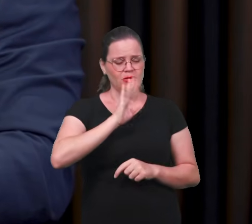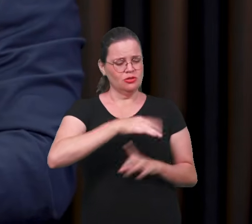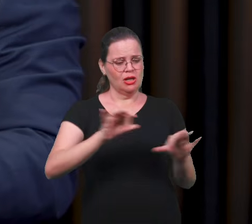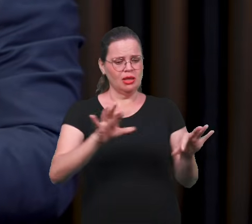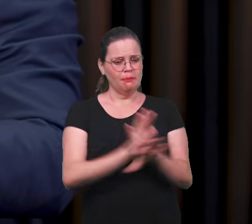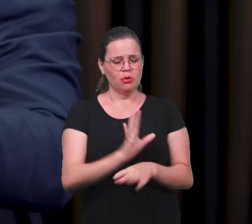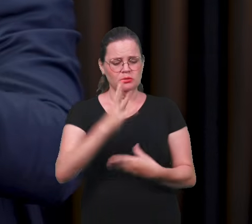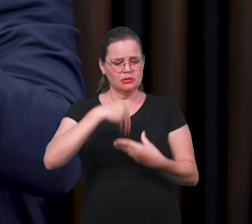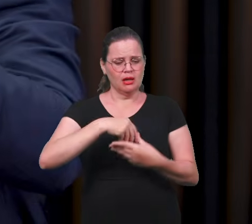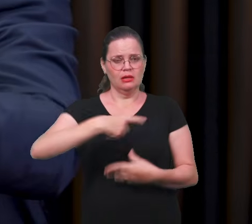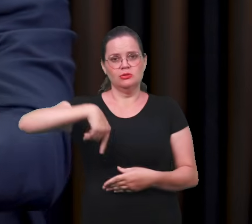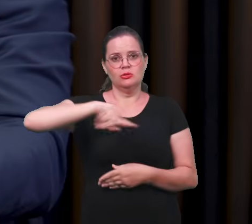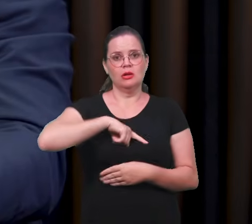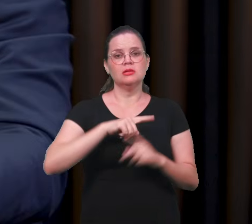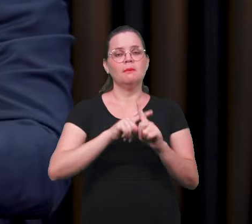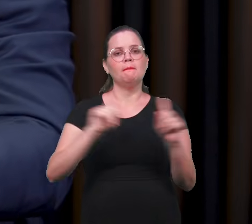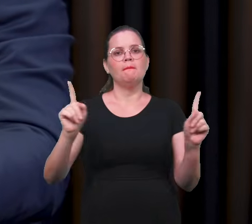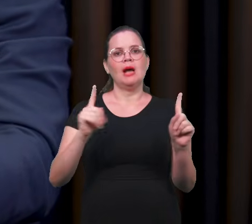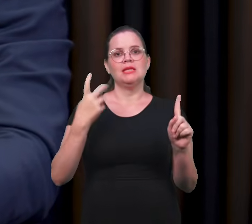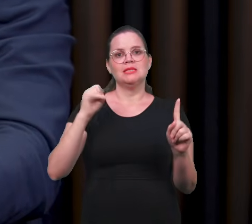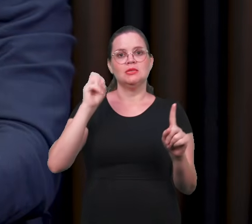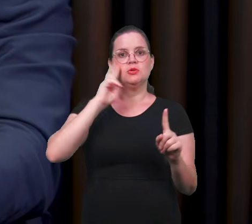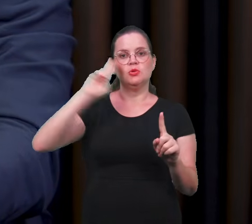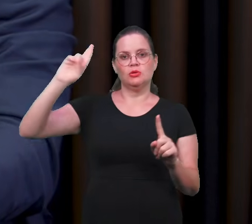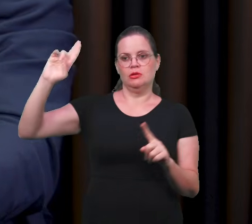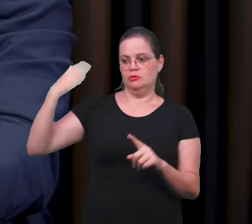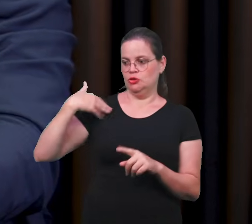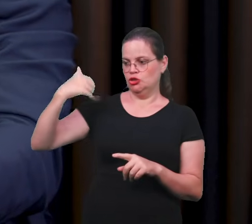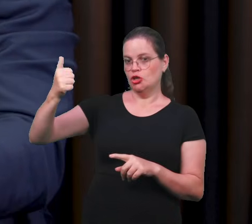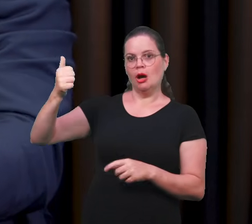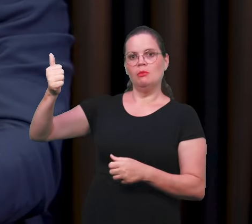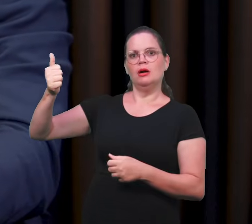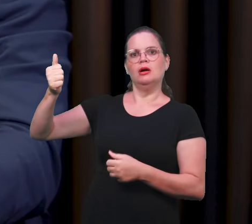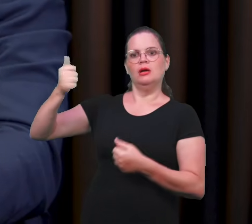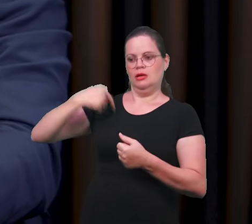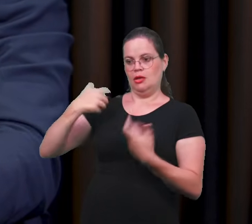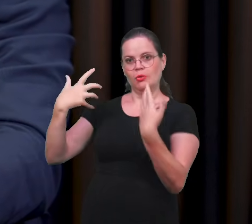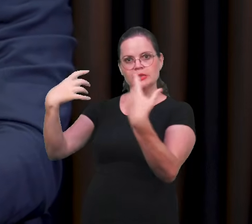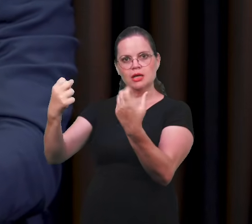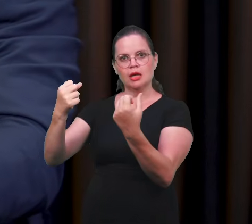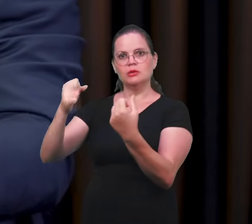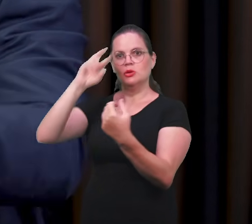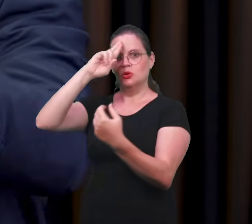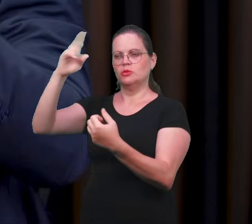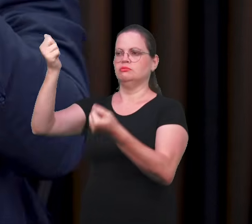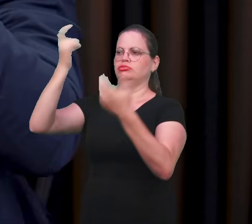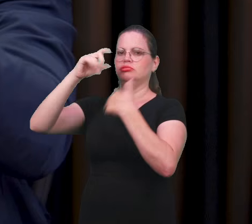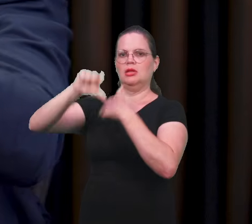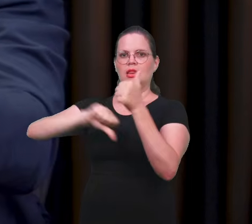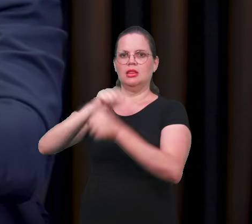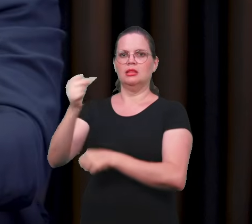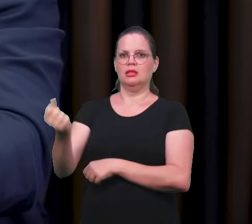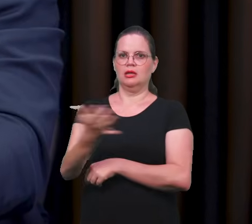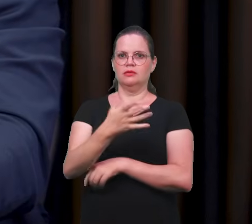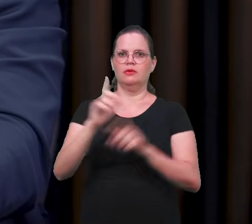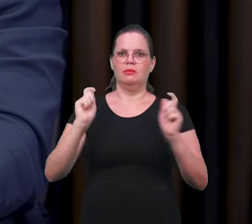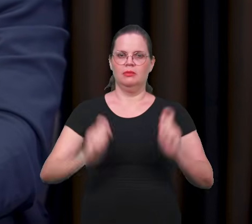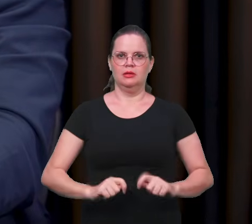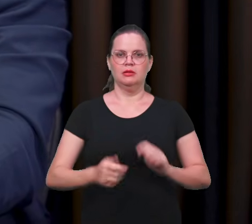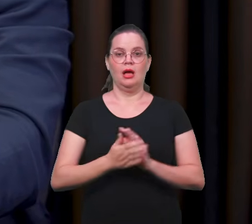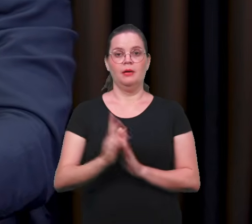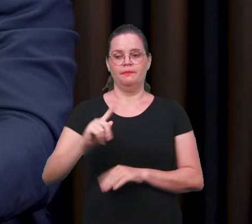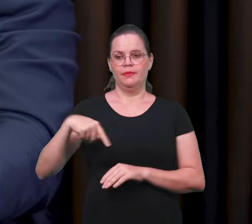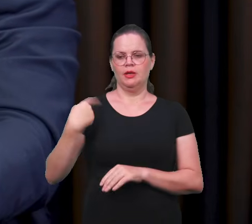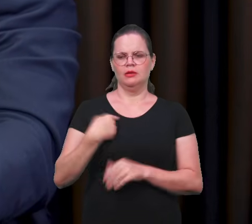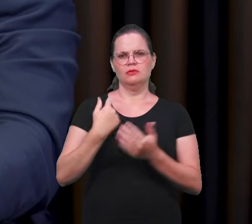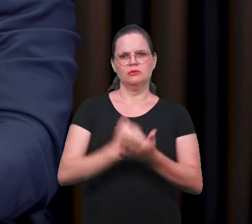vem e ele nos transforma, ele tem isso para nós, nos transforma de uma maneira maravilhosa. Nós aprendemos a confiar